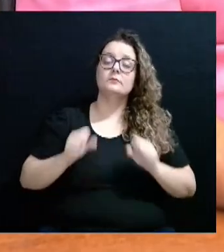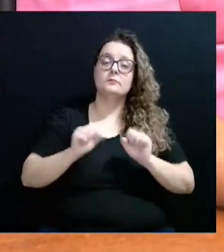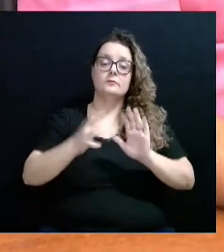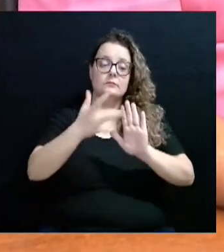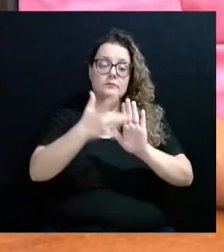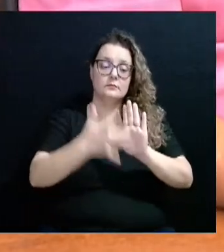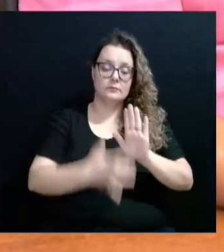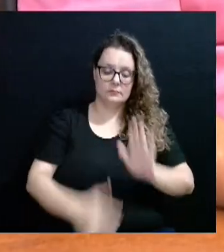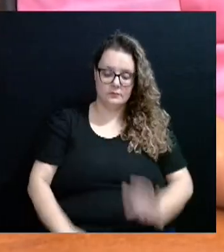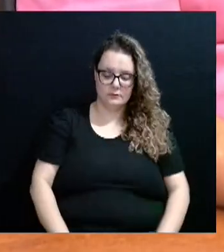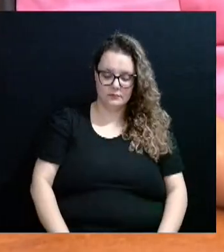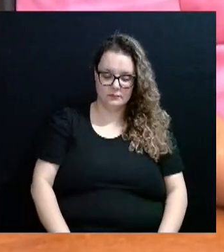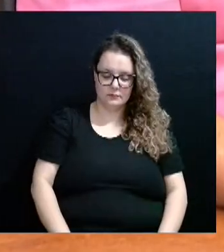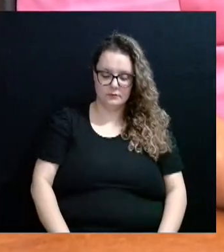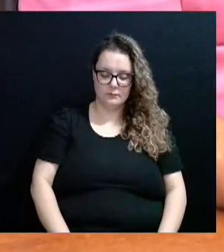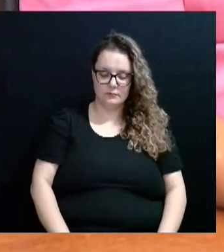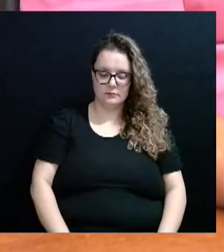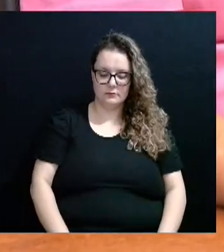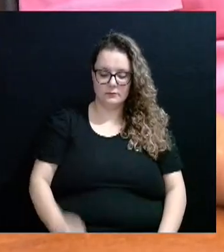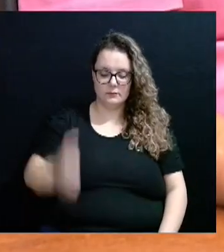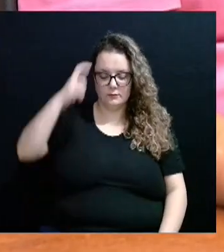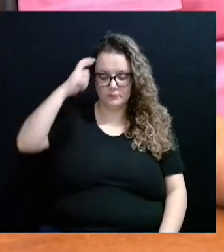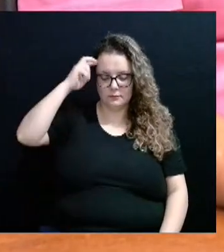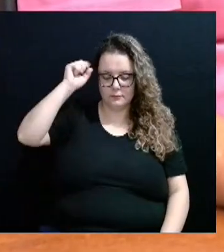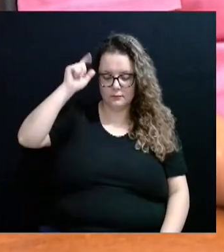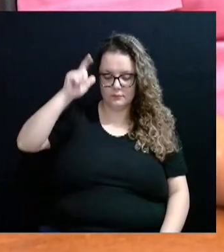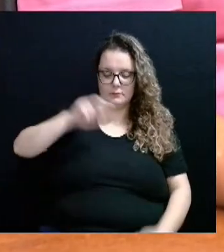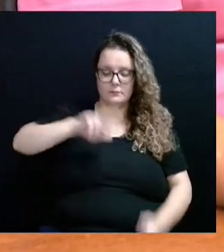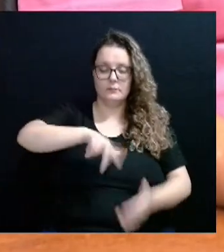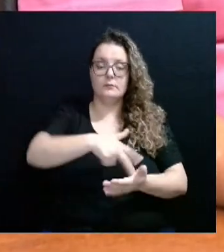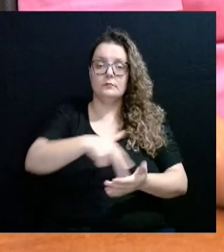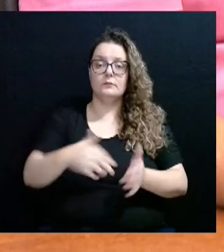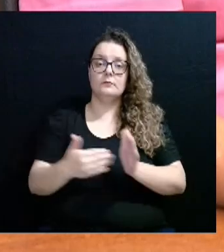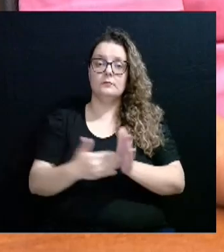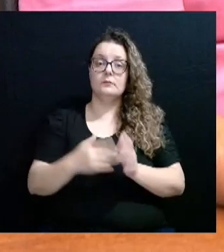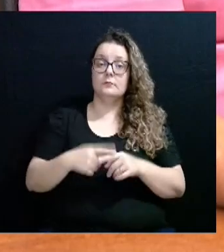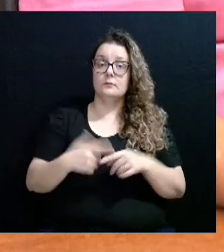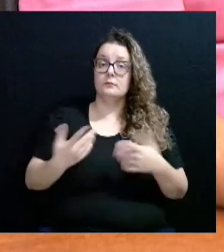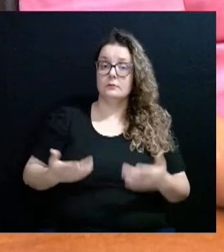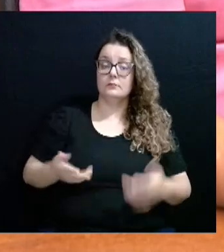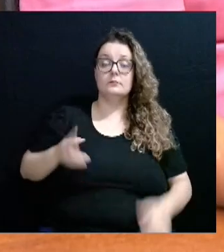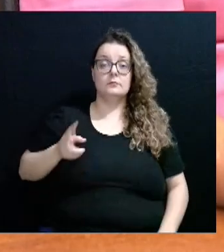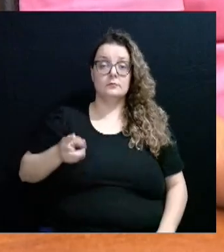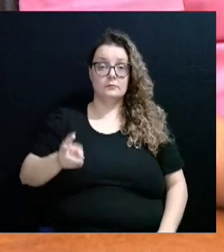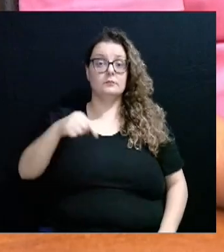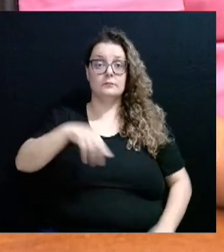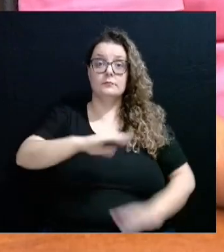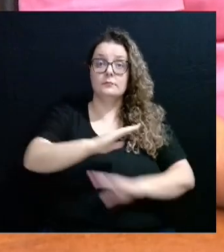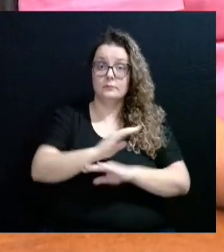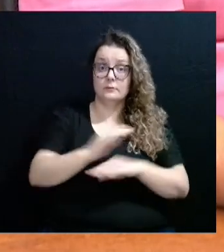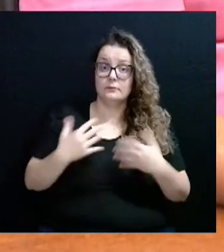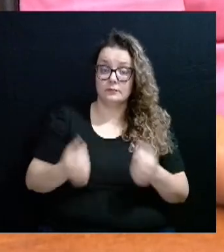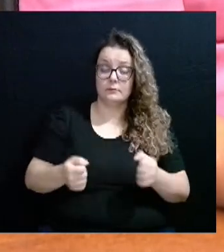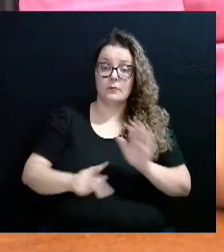do hip-hop. Até porque, constantemente, essa casa recebe projetos que são